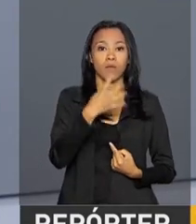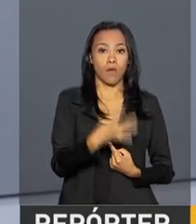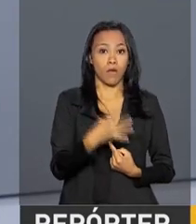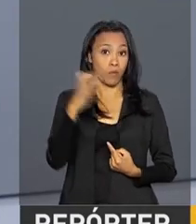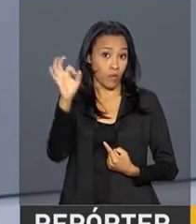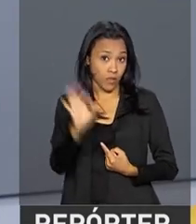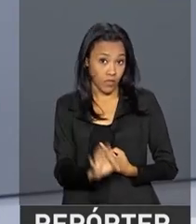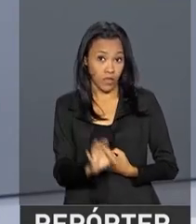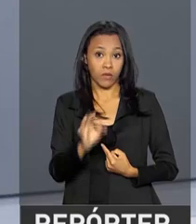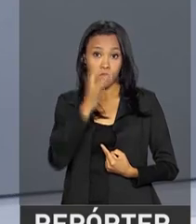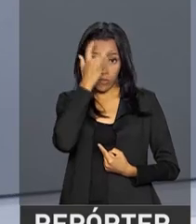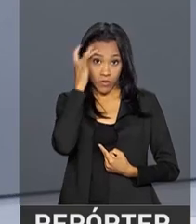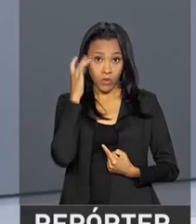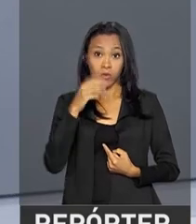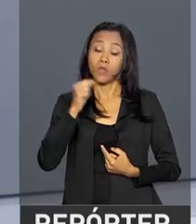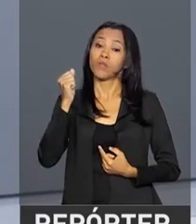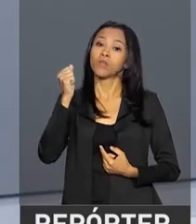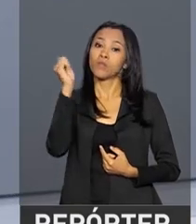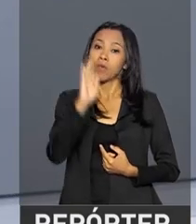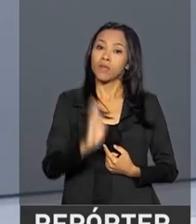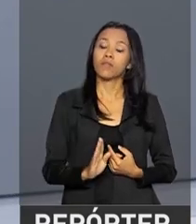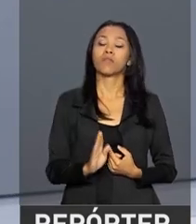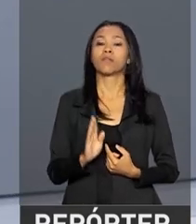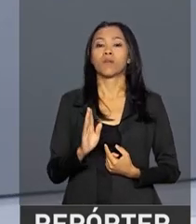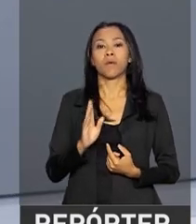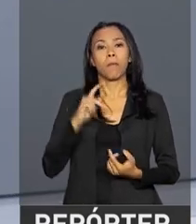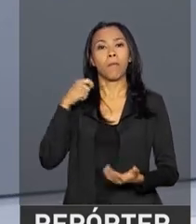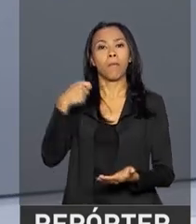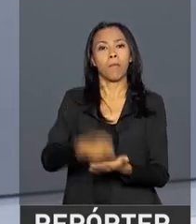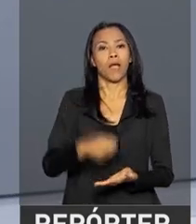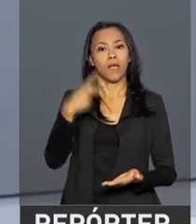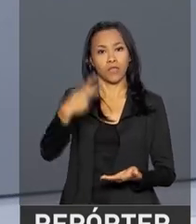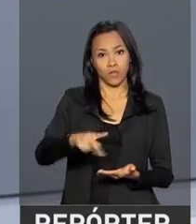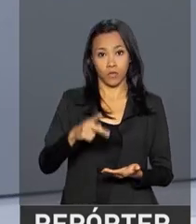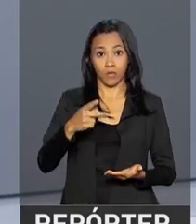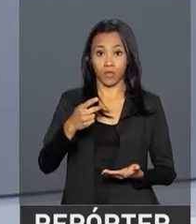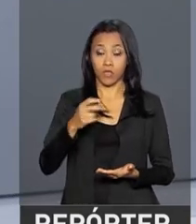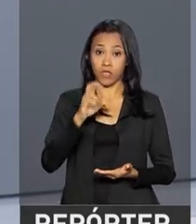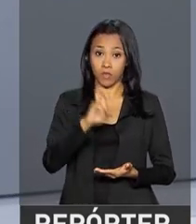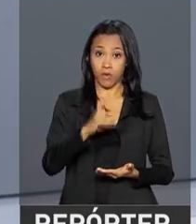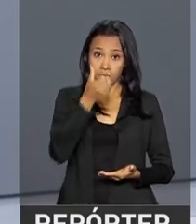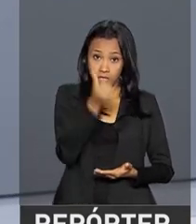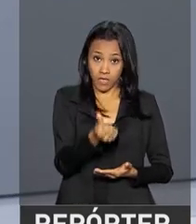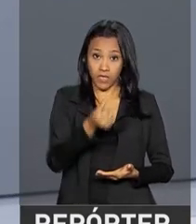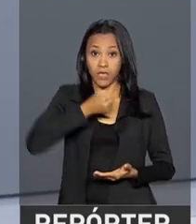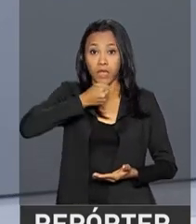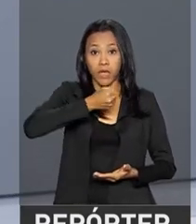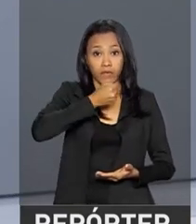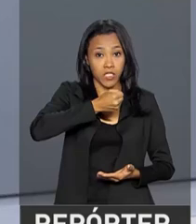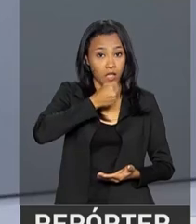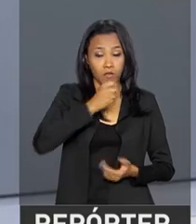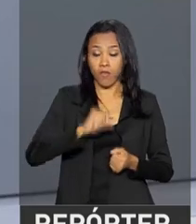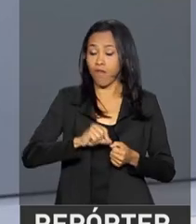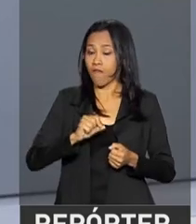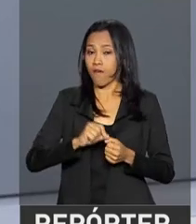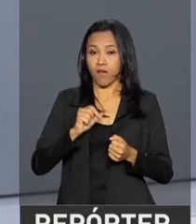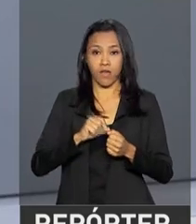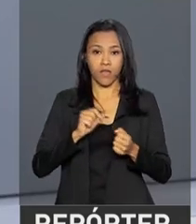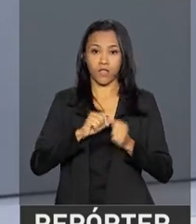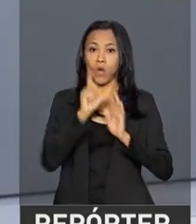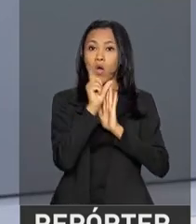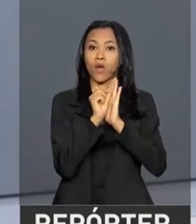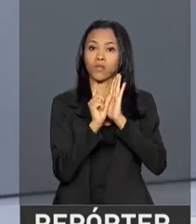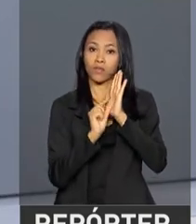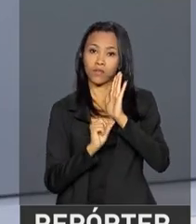afirma em pagar suas contas em dia 56% dos entrevistados não fazem um orçamento familiar a